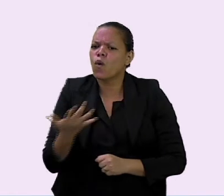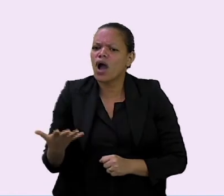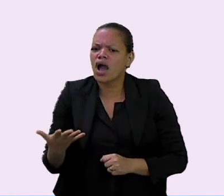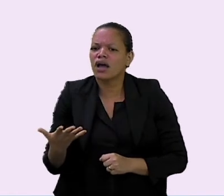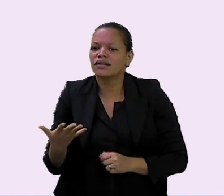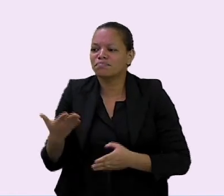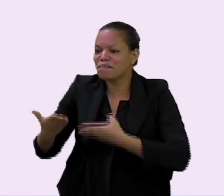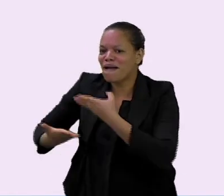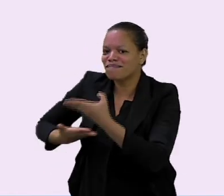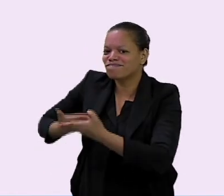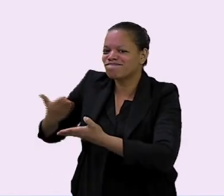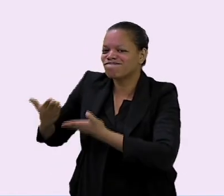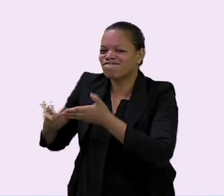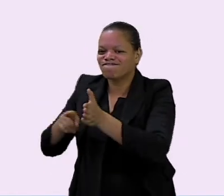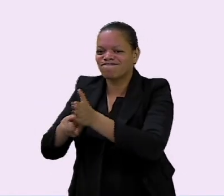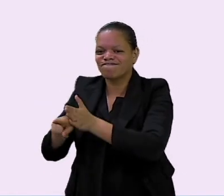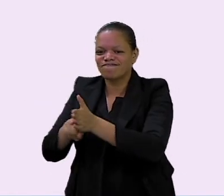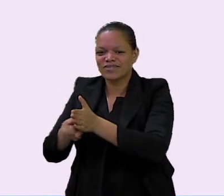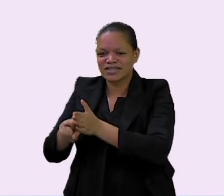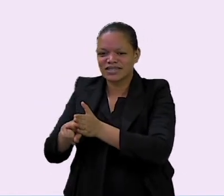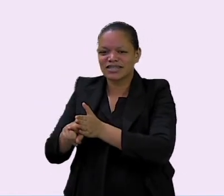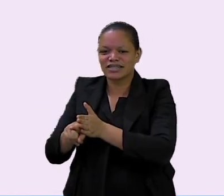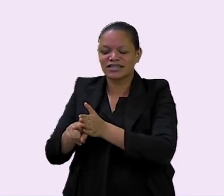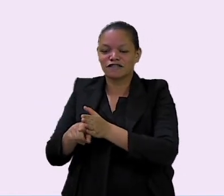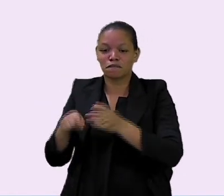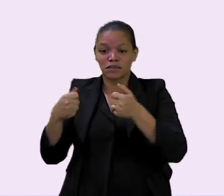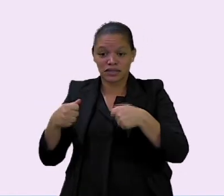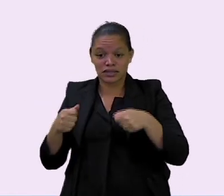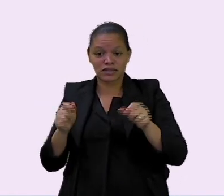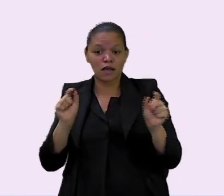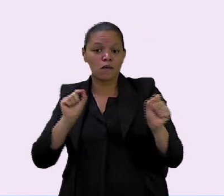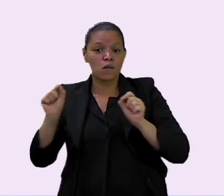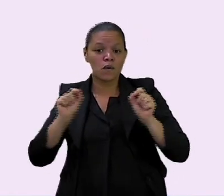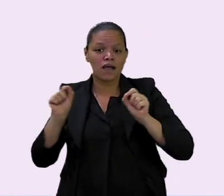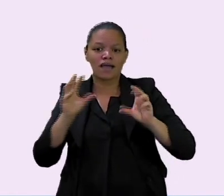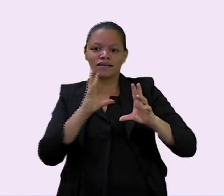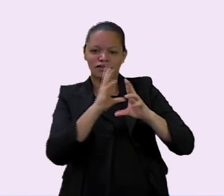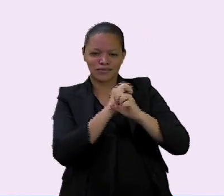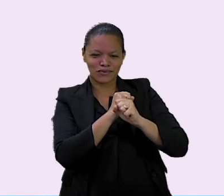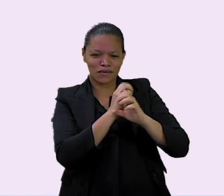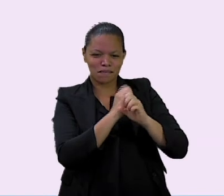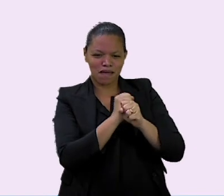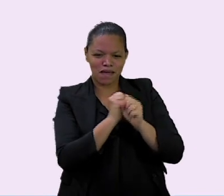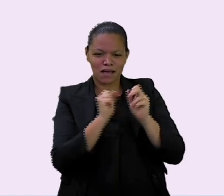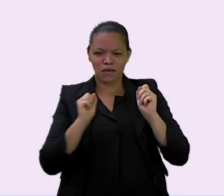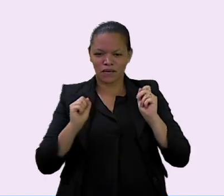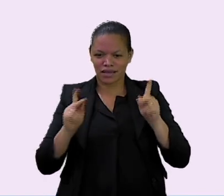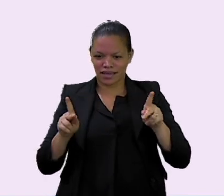a quantidade de pessoas, de alunos, aqui nesta tabela, ok?